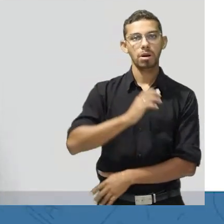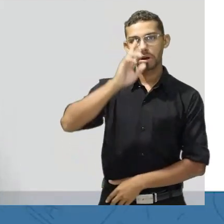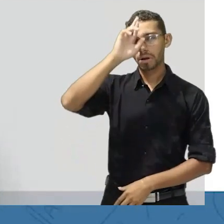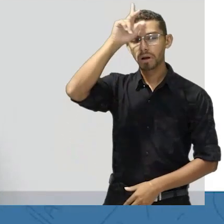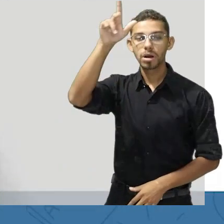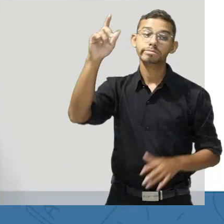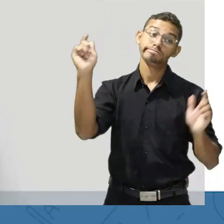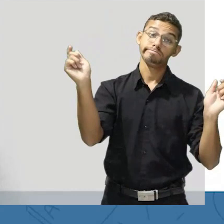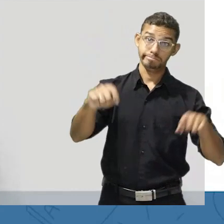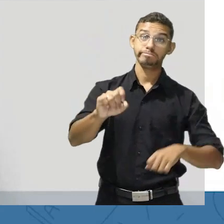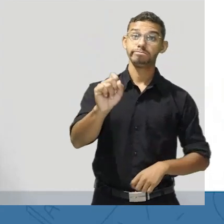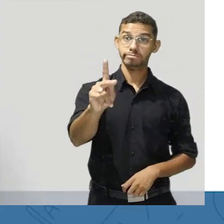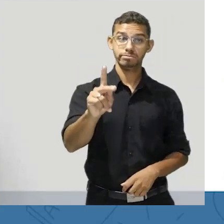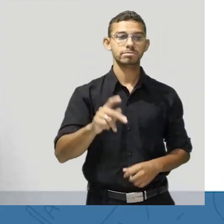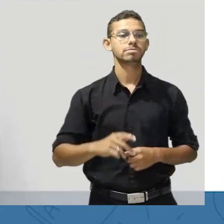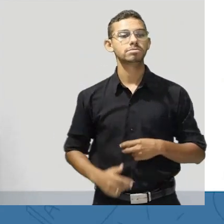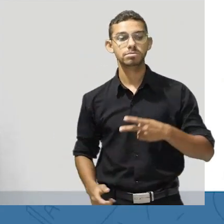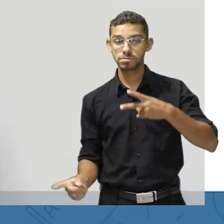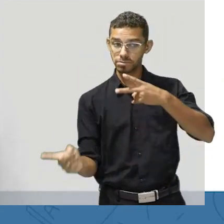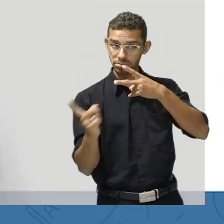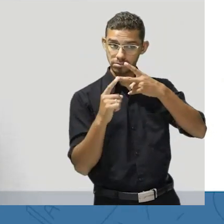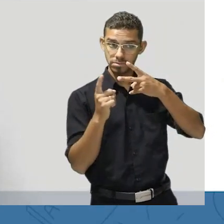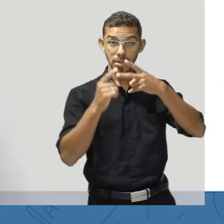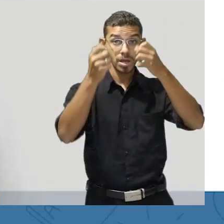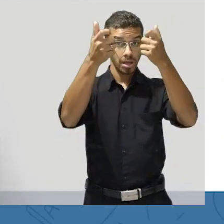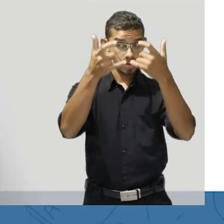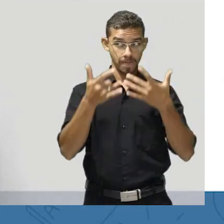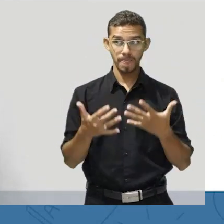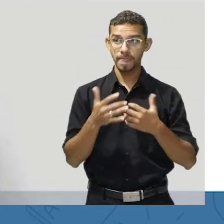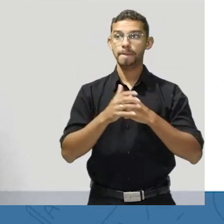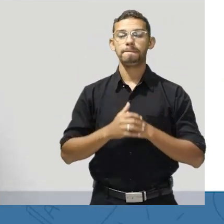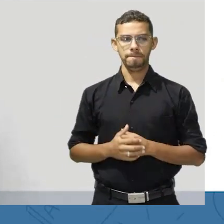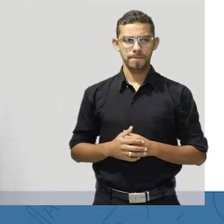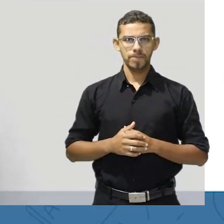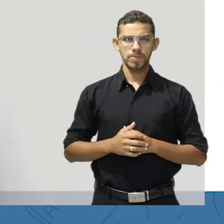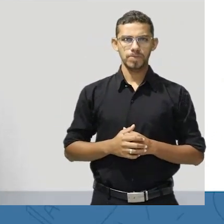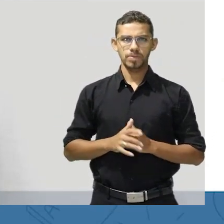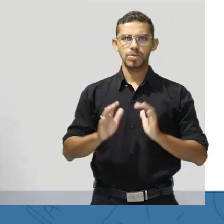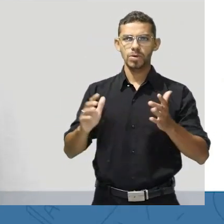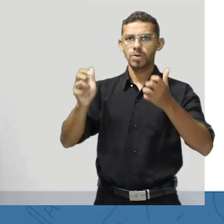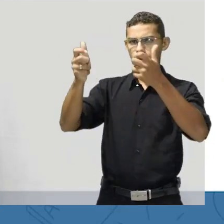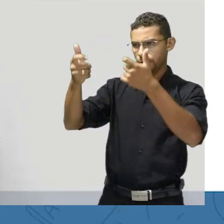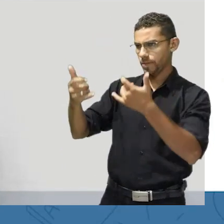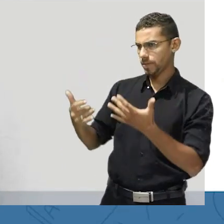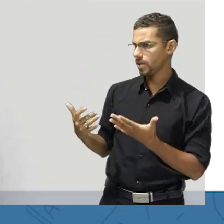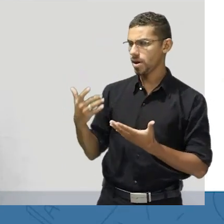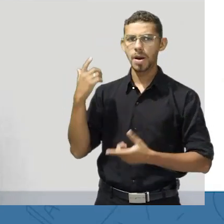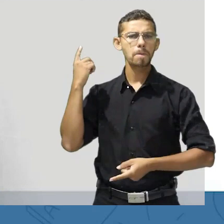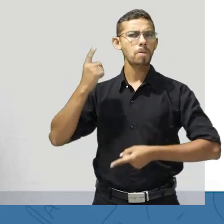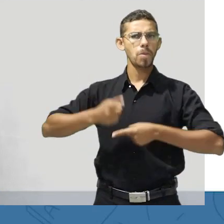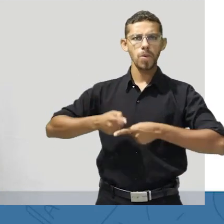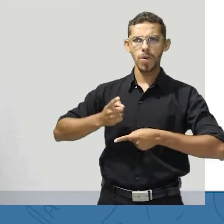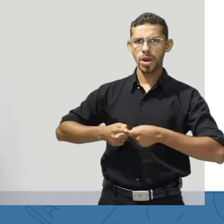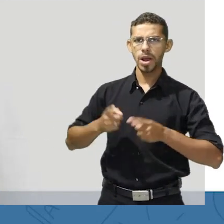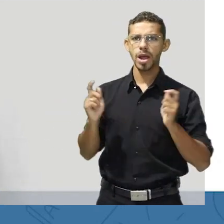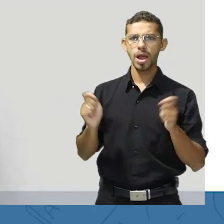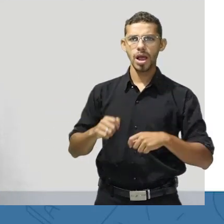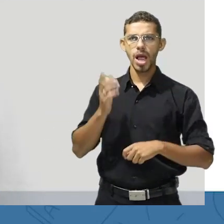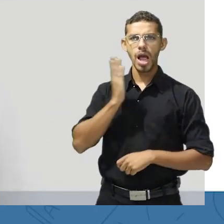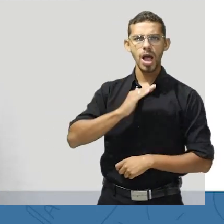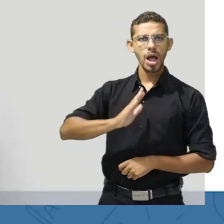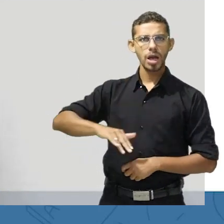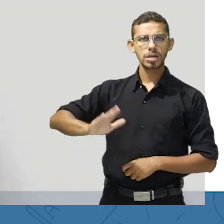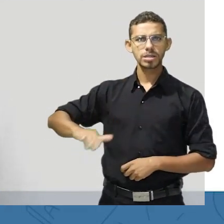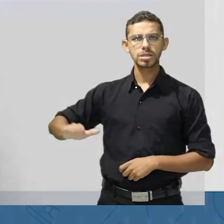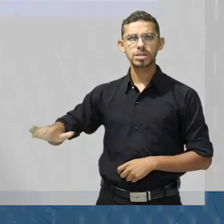a explicação em seguida você vai explicar a afirmação ou seja vai explicar porque as crianças